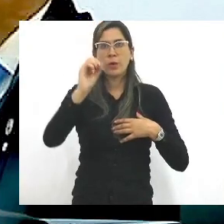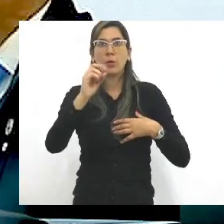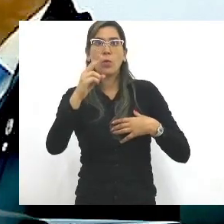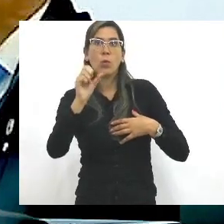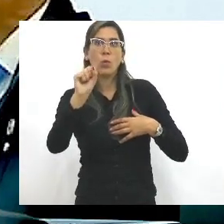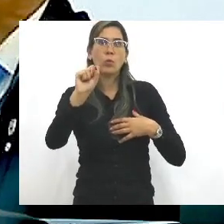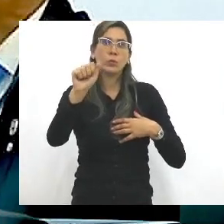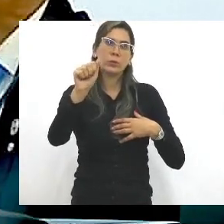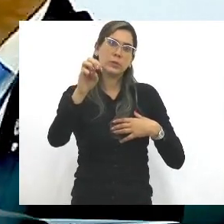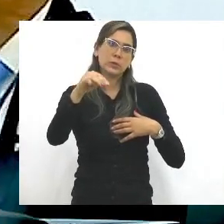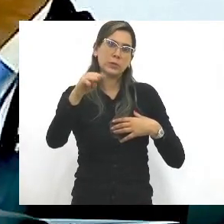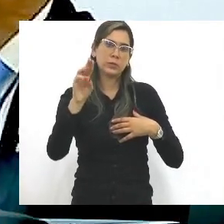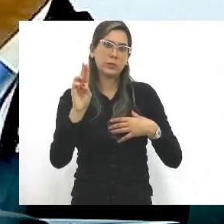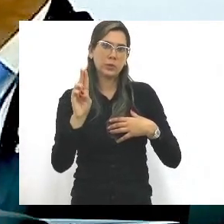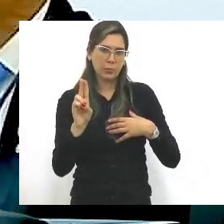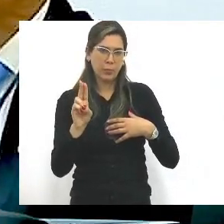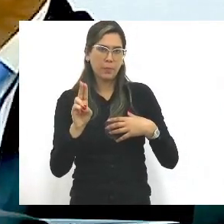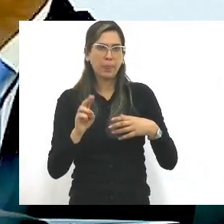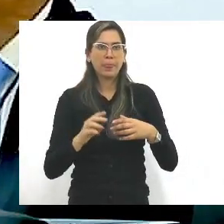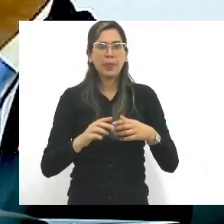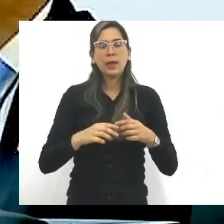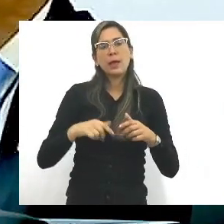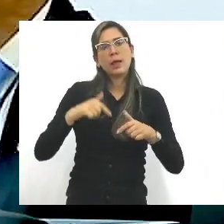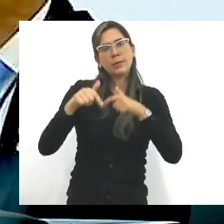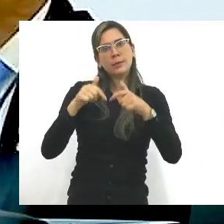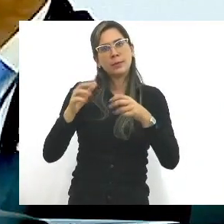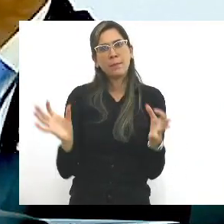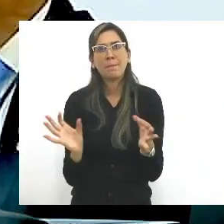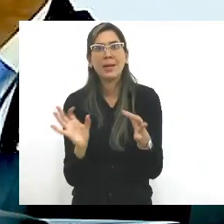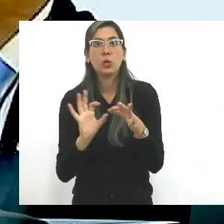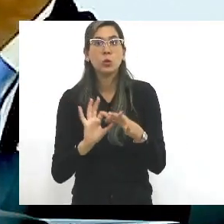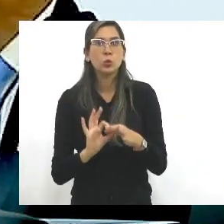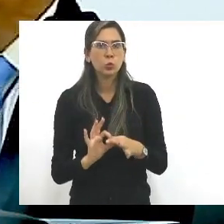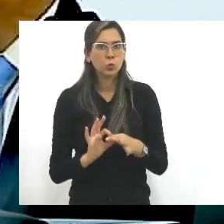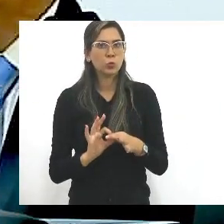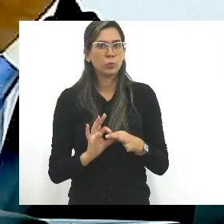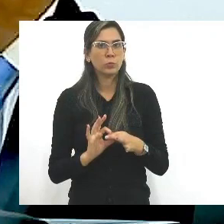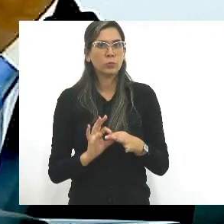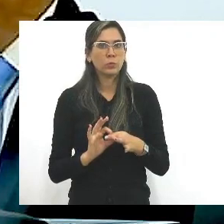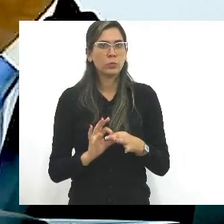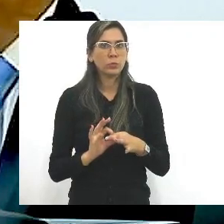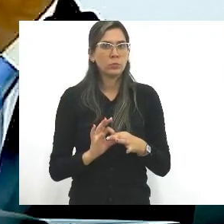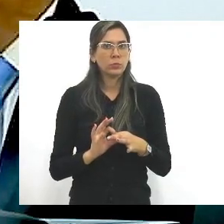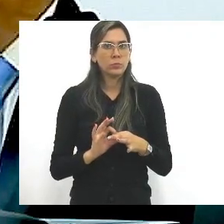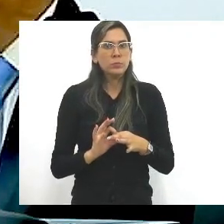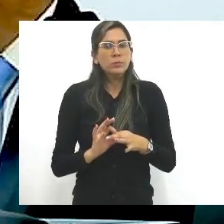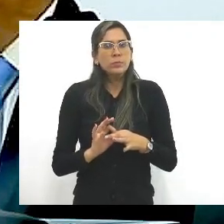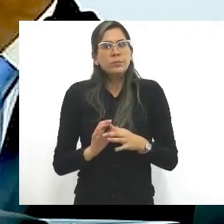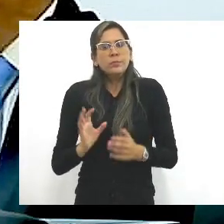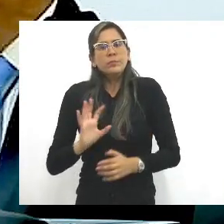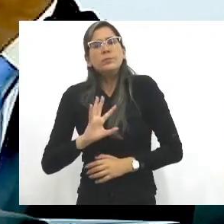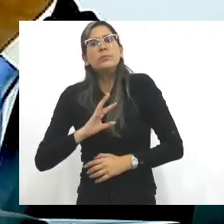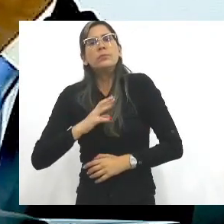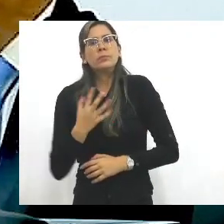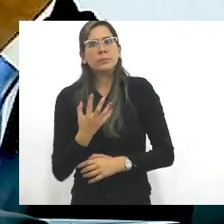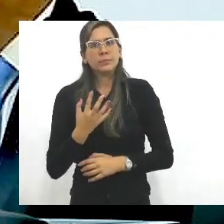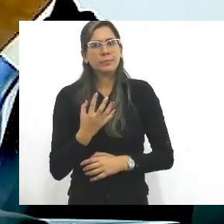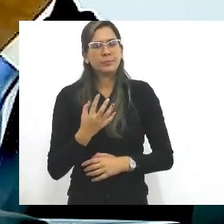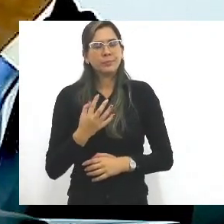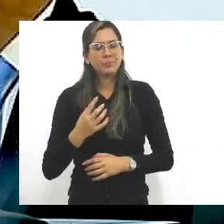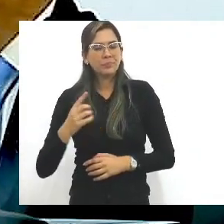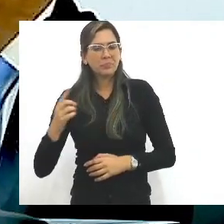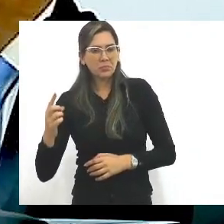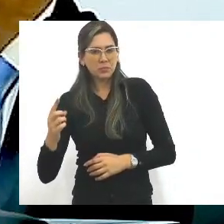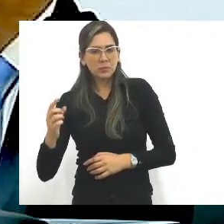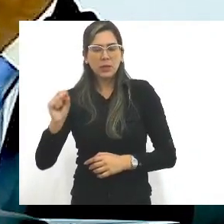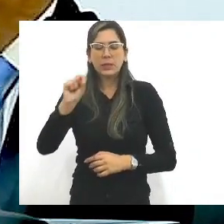região, essas duas instituições, elas trabalham unidas, juntas. Então, a informação, ela acontece e o socorro chega. Se o SAMU